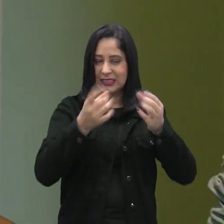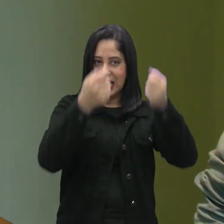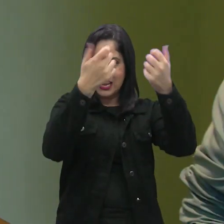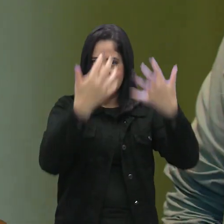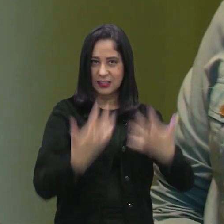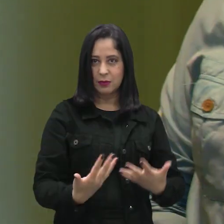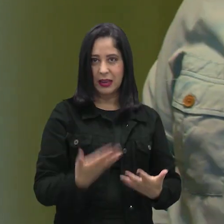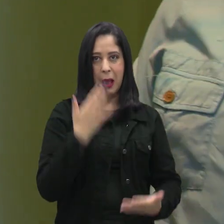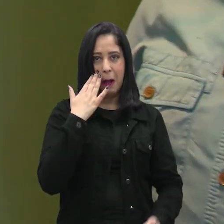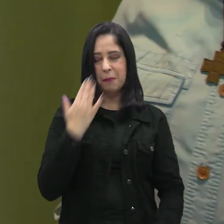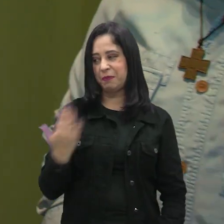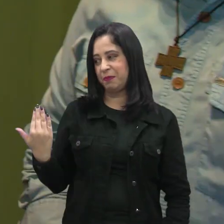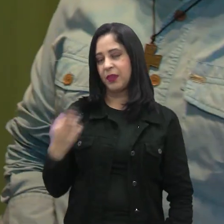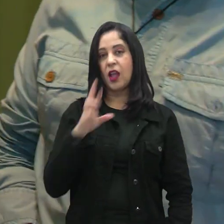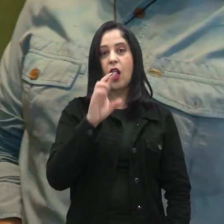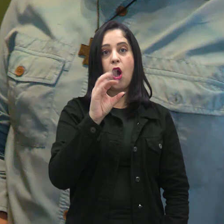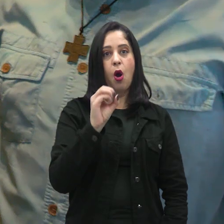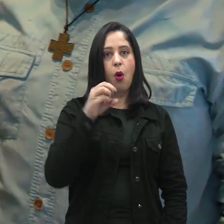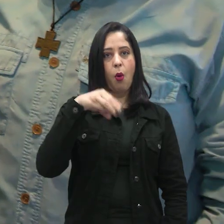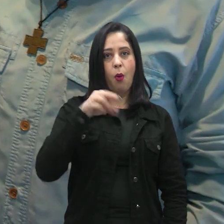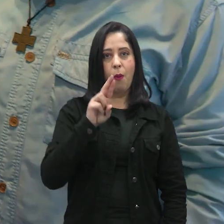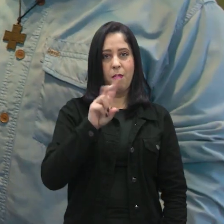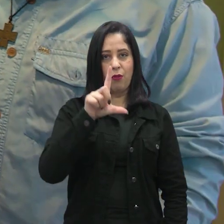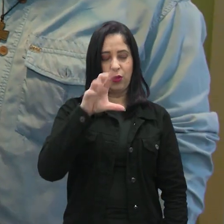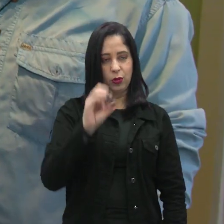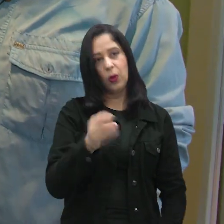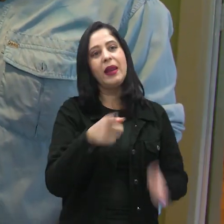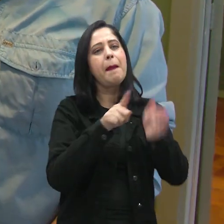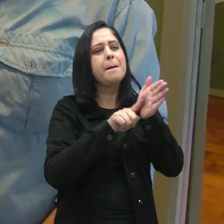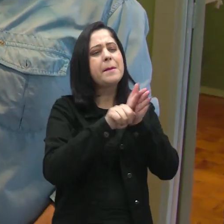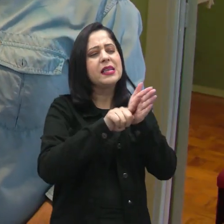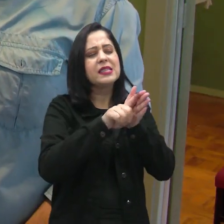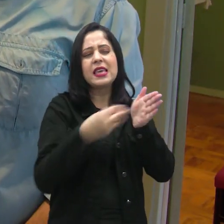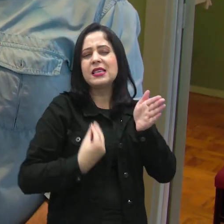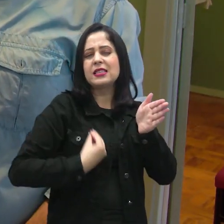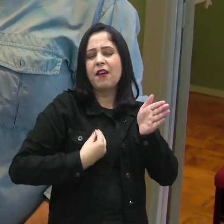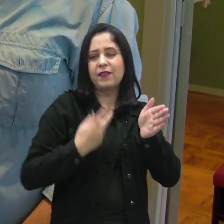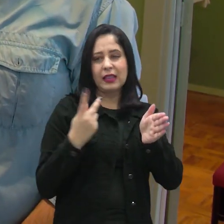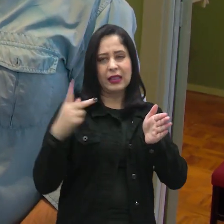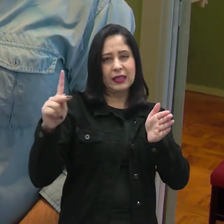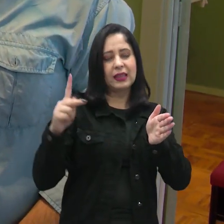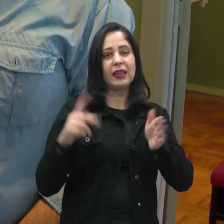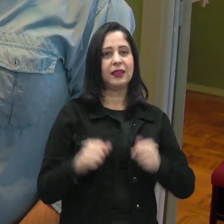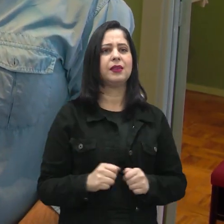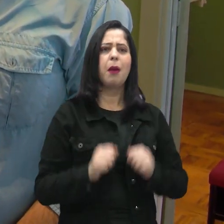é o Rômulo, que está aqui ao meu lado, que é um estudioso da vida do Padre Rodolfo, né,